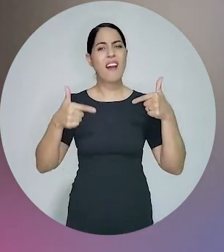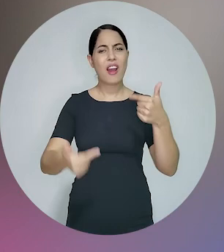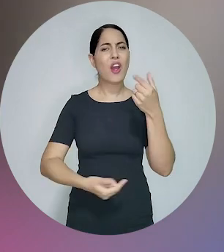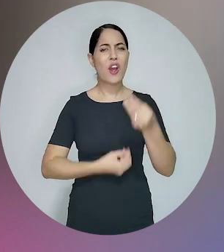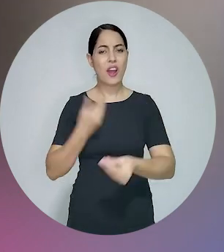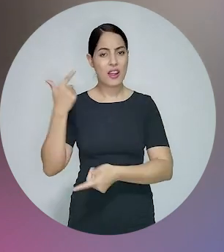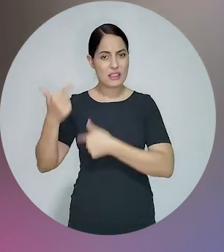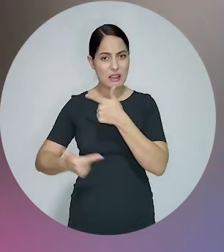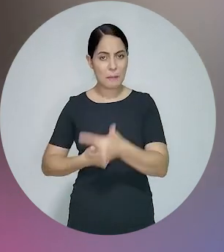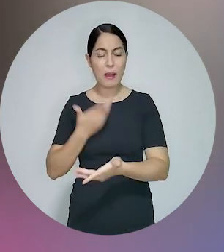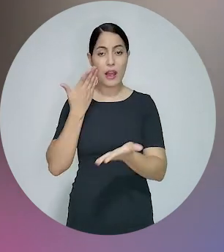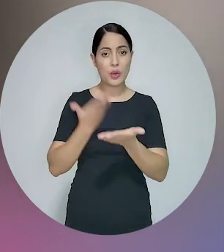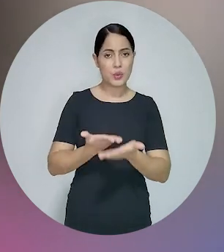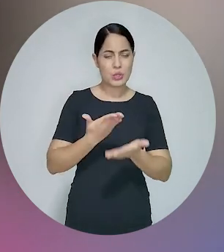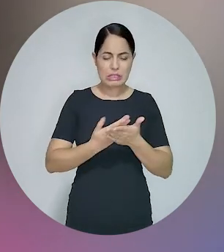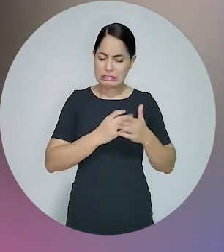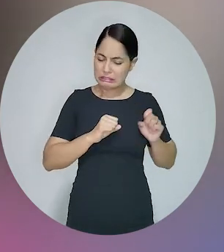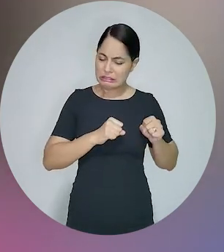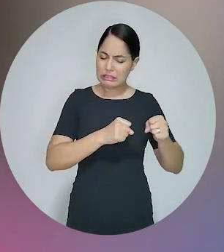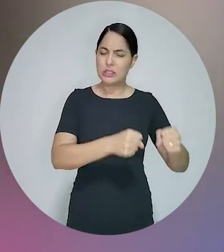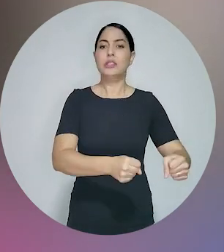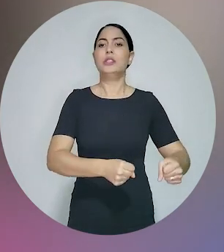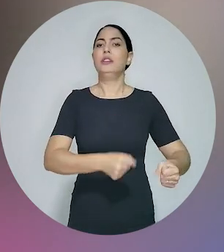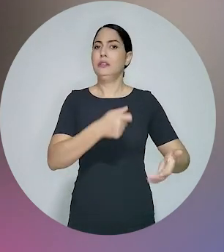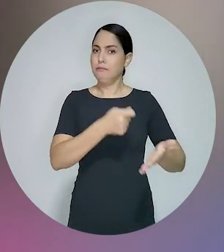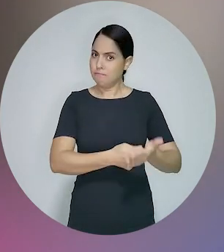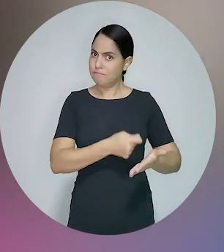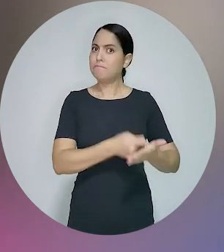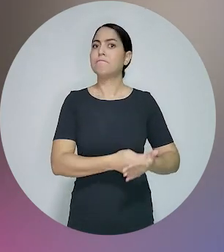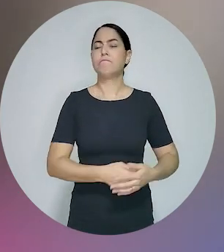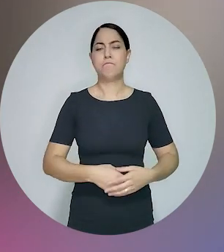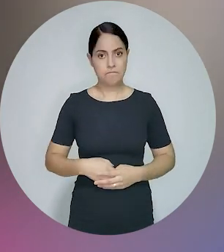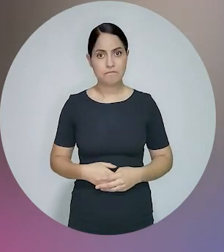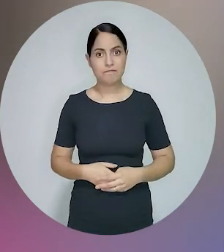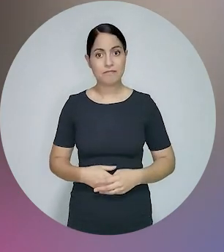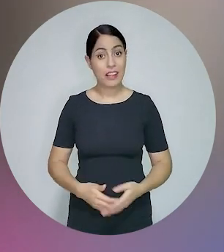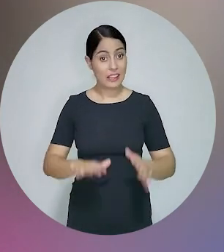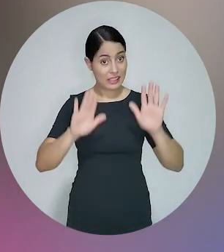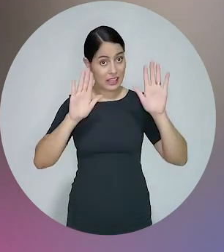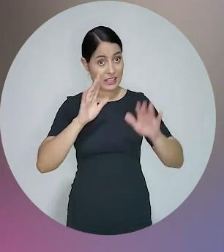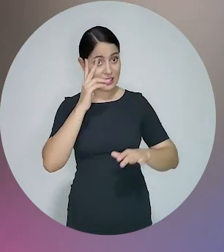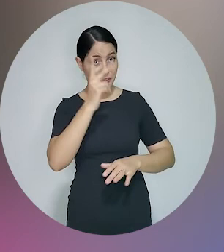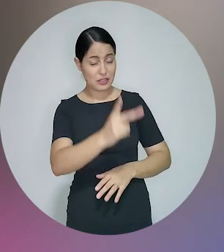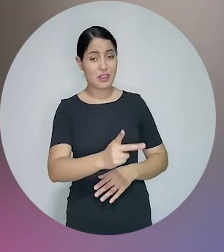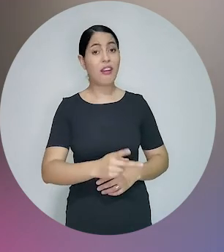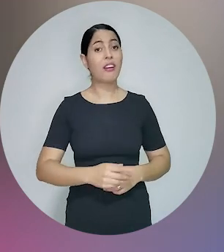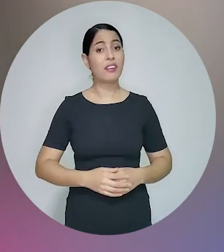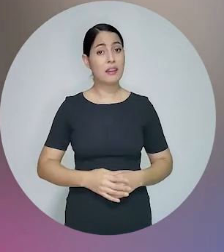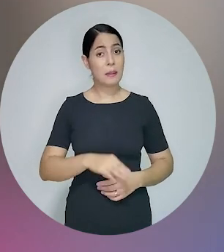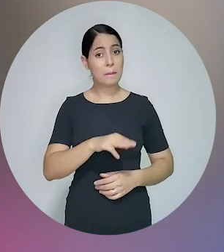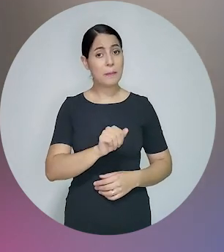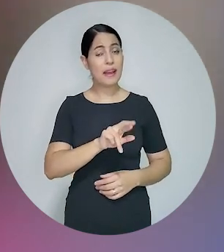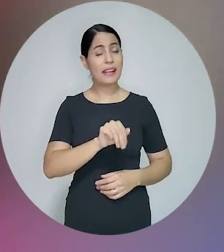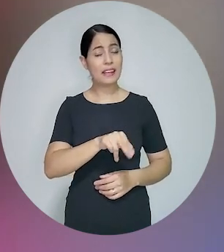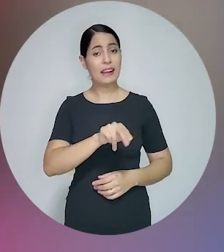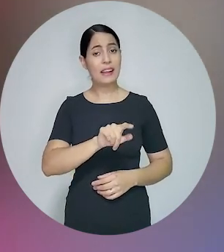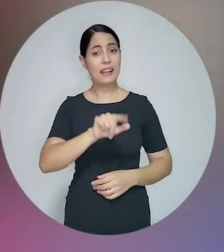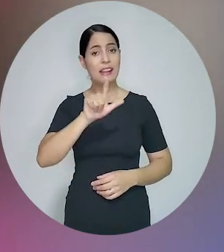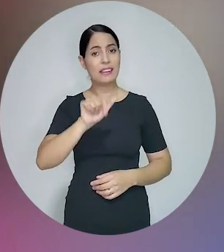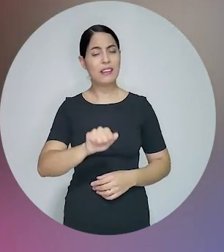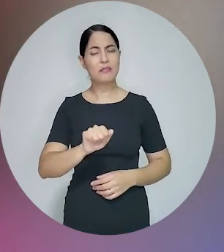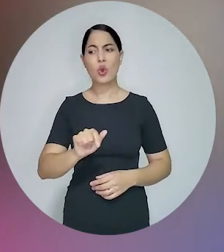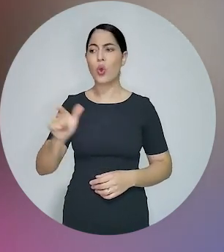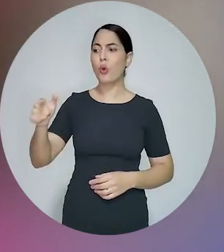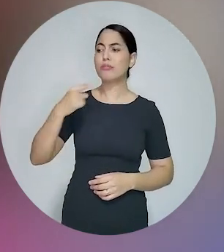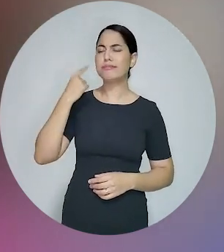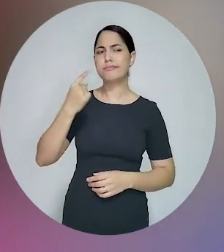meio do trabalho, do estudo e da perseverança. Graças a você, Marilena, muitas advogadas